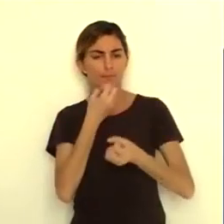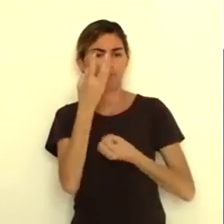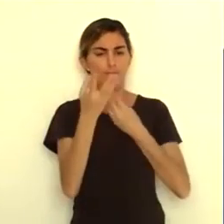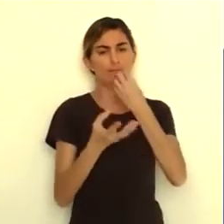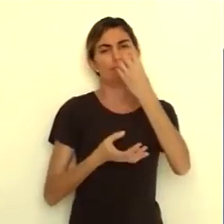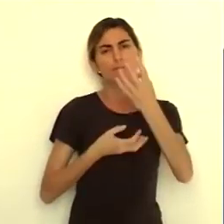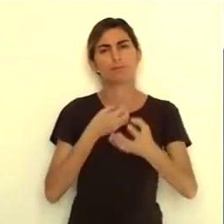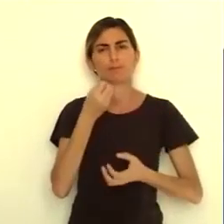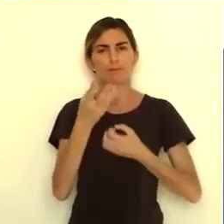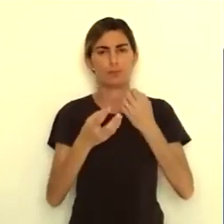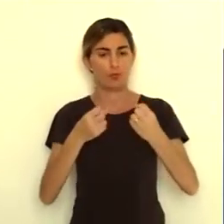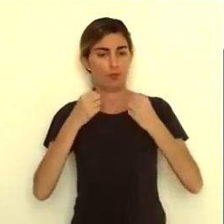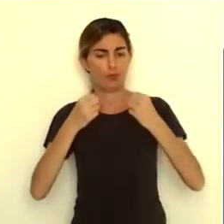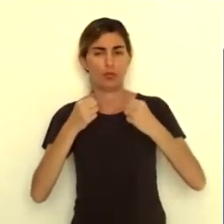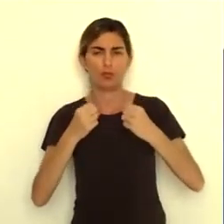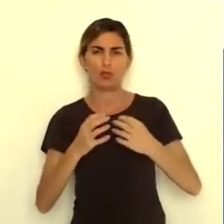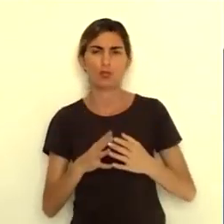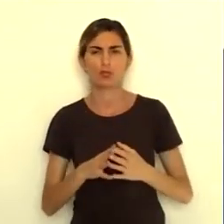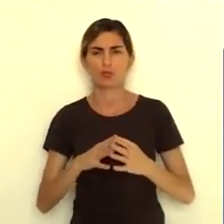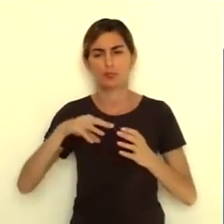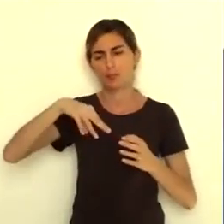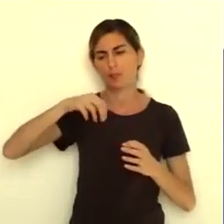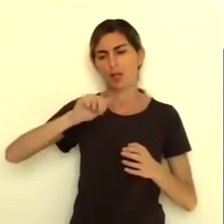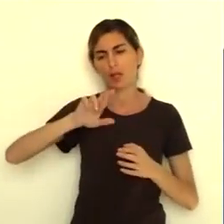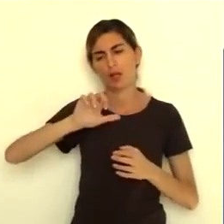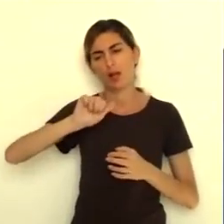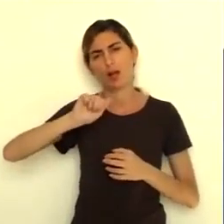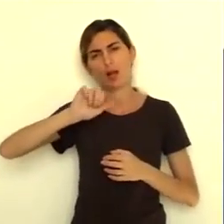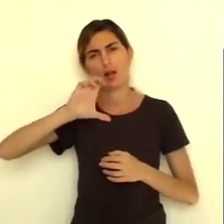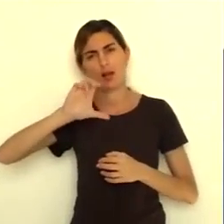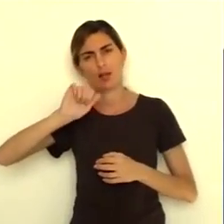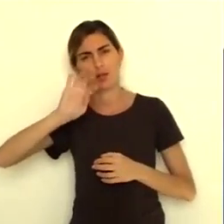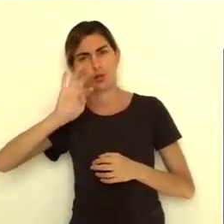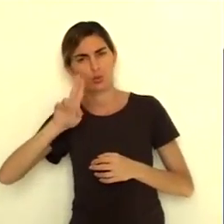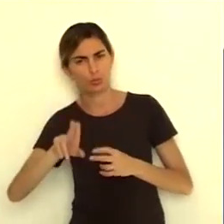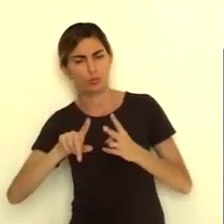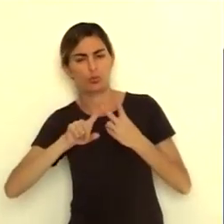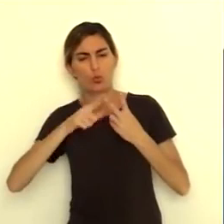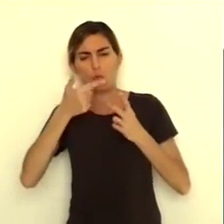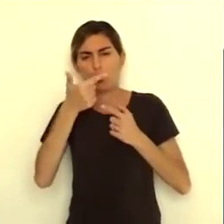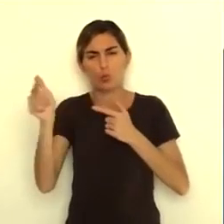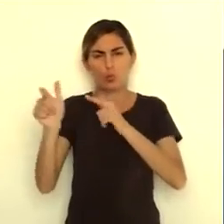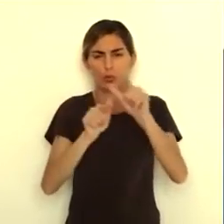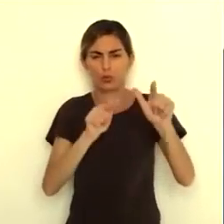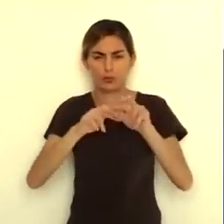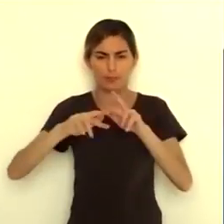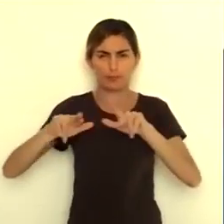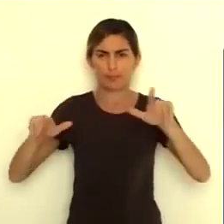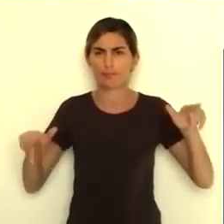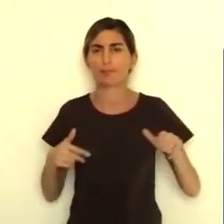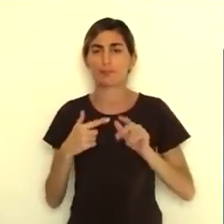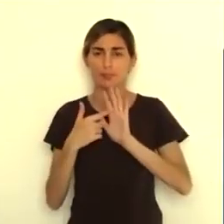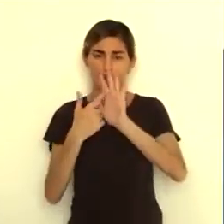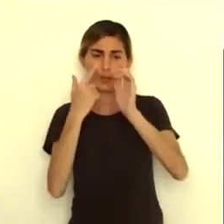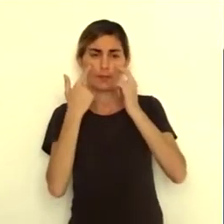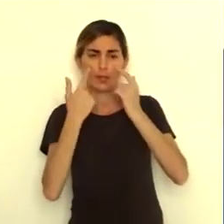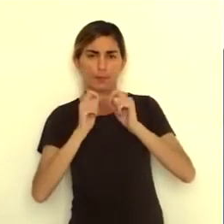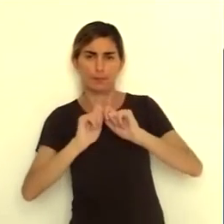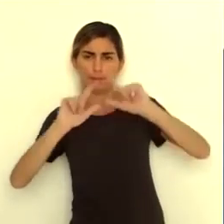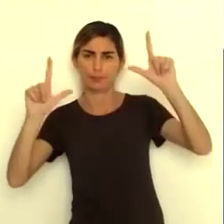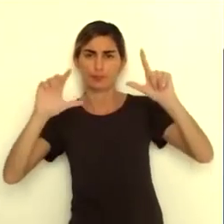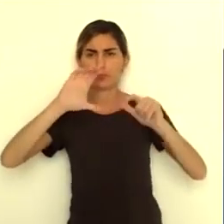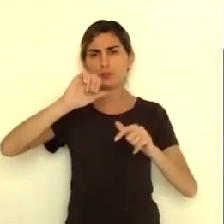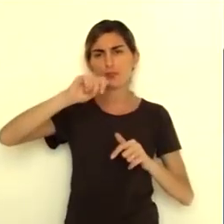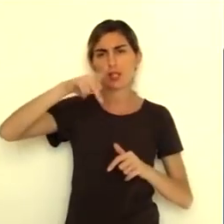expressividade muito forte do maracatu, não é? Mas outras formas também. Então, conforme a gente pode ver aí na